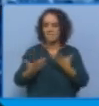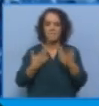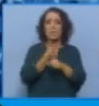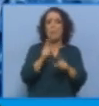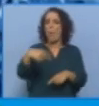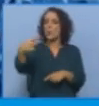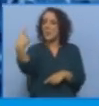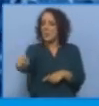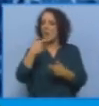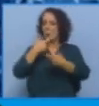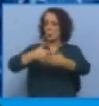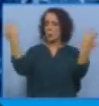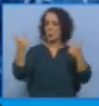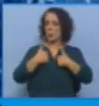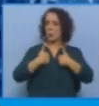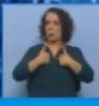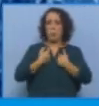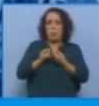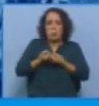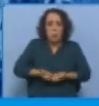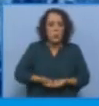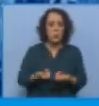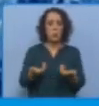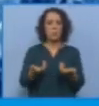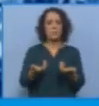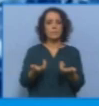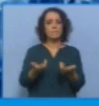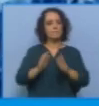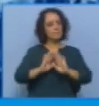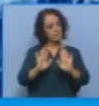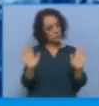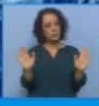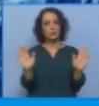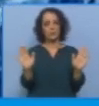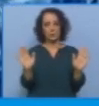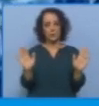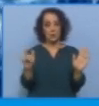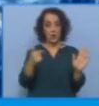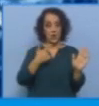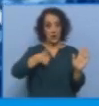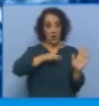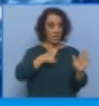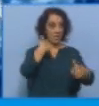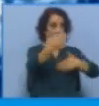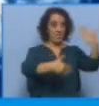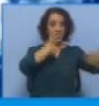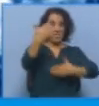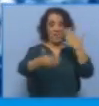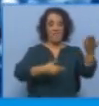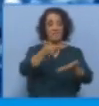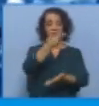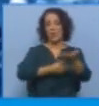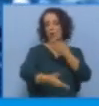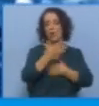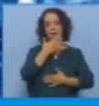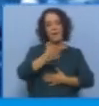há outros que têm tudo e eu tenho muito pouco. Pois, quanto mais damos, mais recebemos. Acho que todos